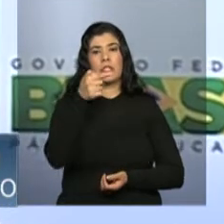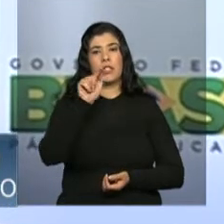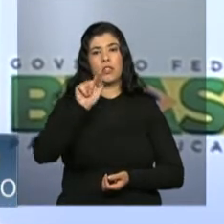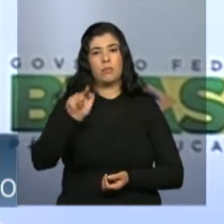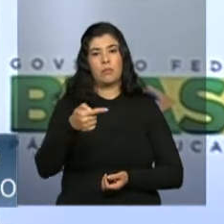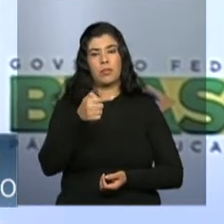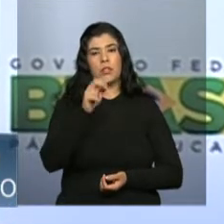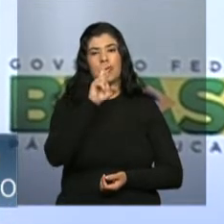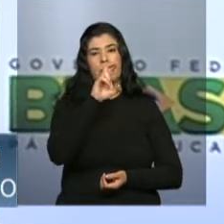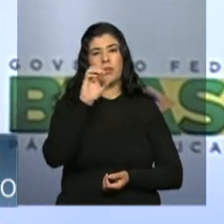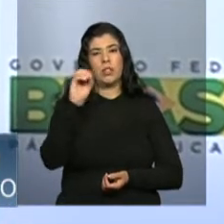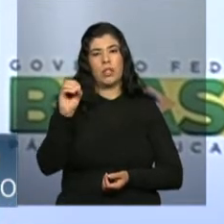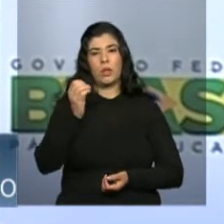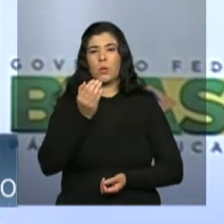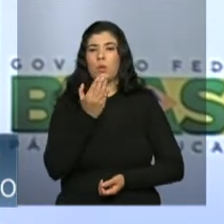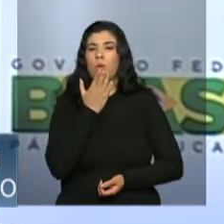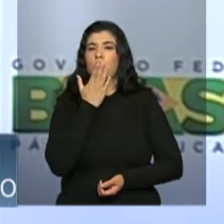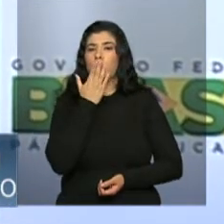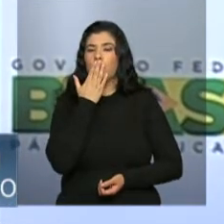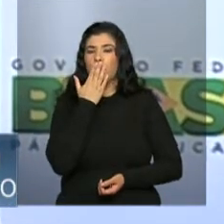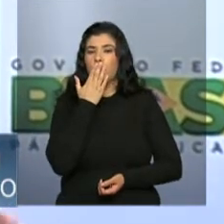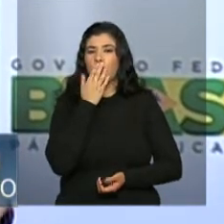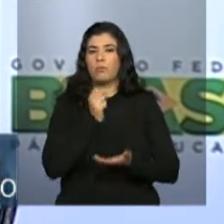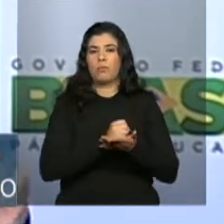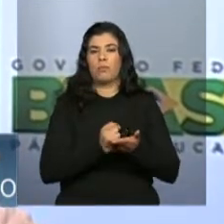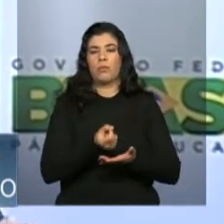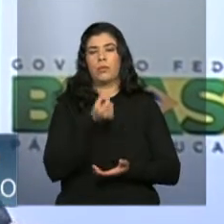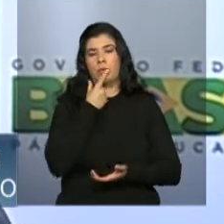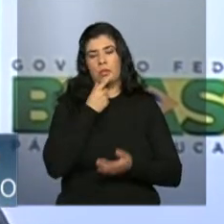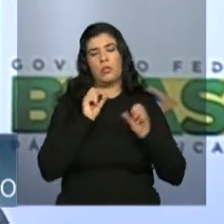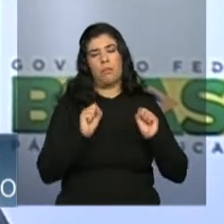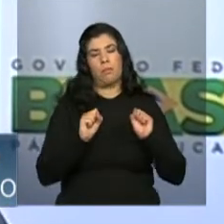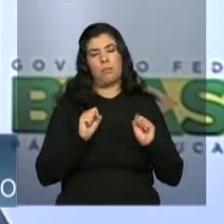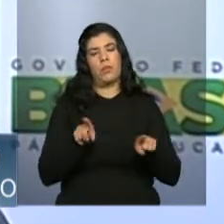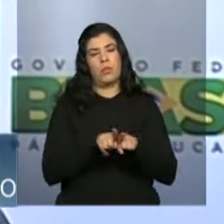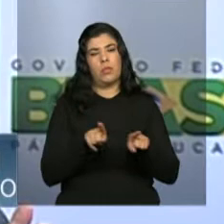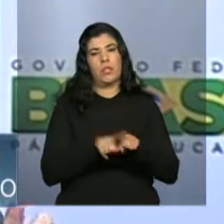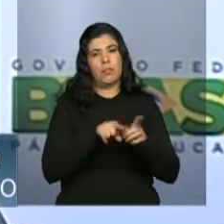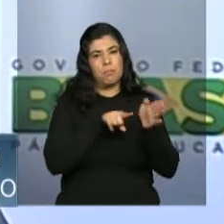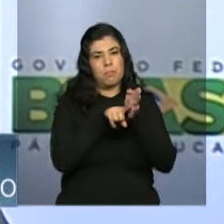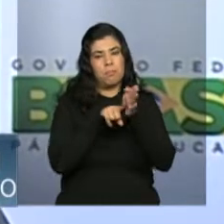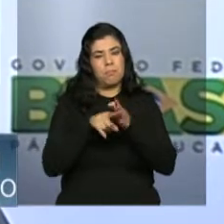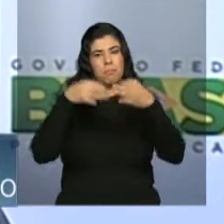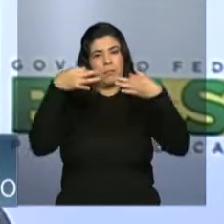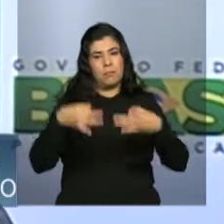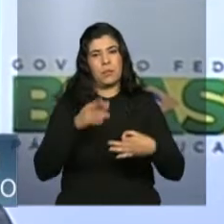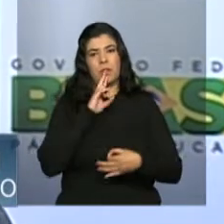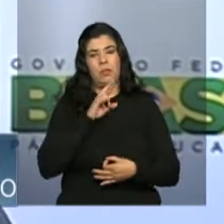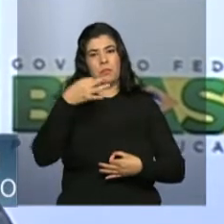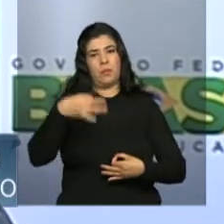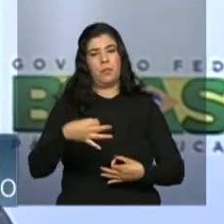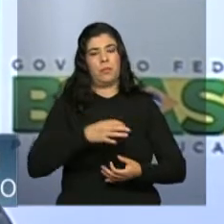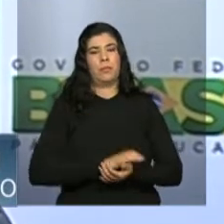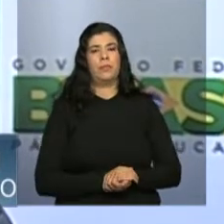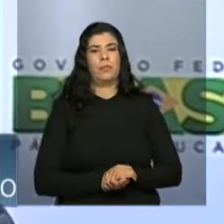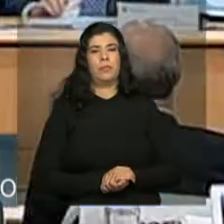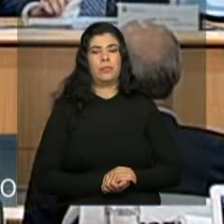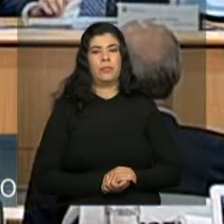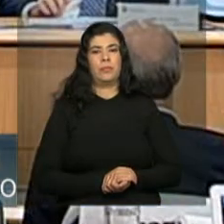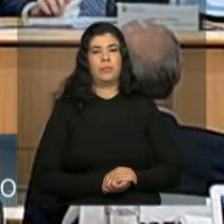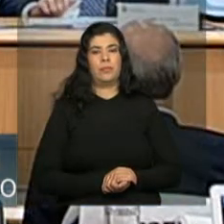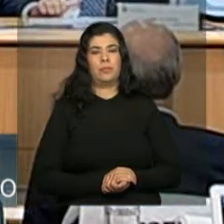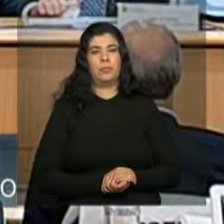7.500 apresentações por volta disso mas a gente pode depois ter uma informação mais precisa para você tá bom